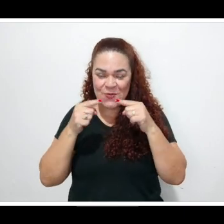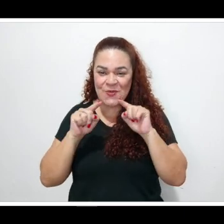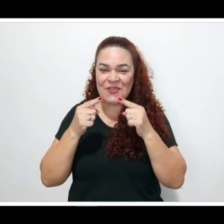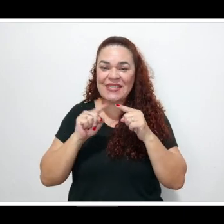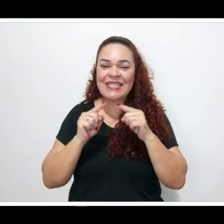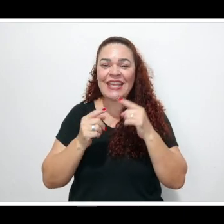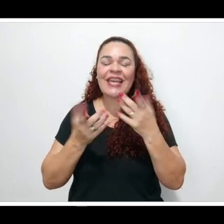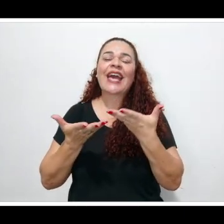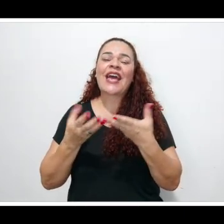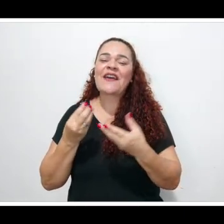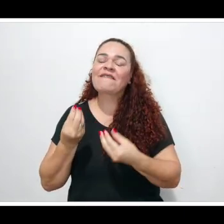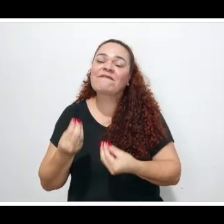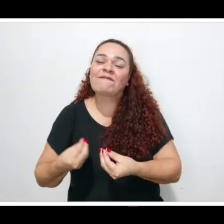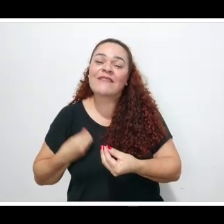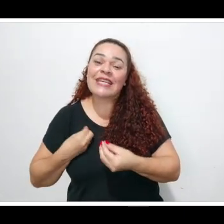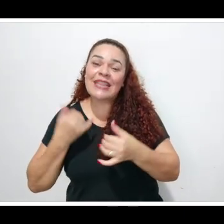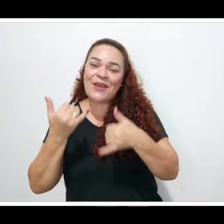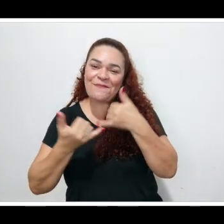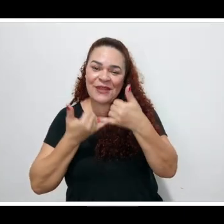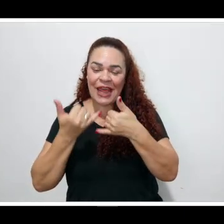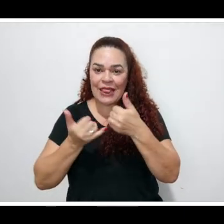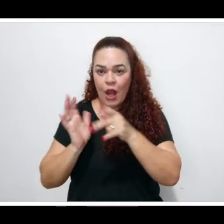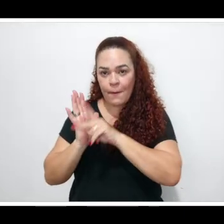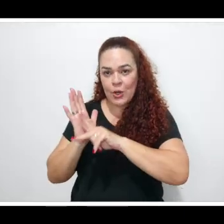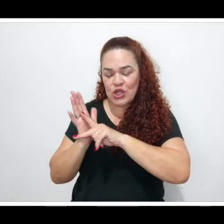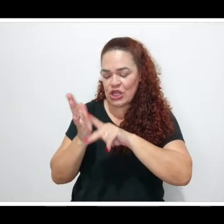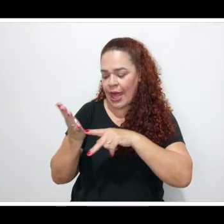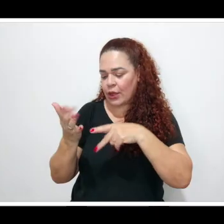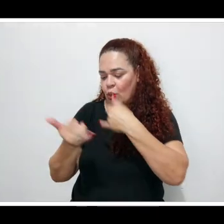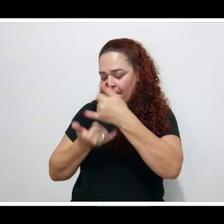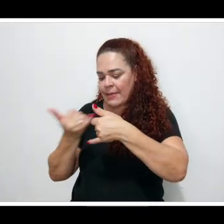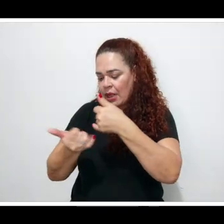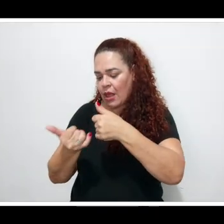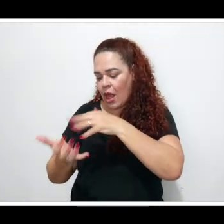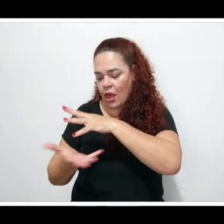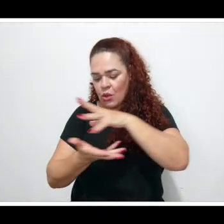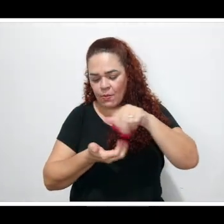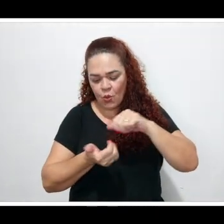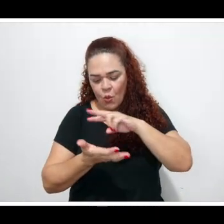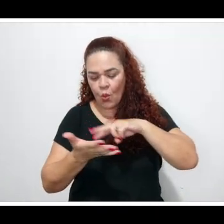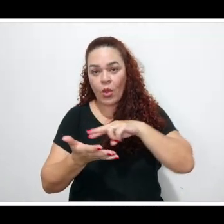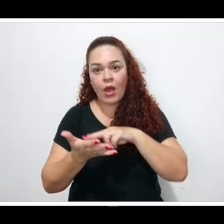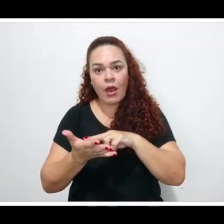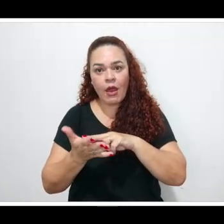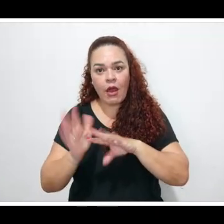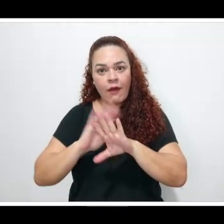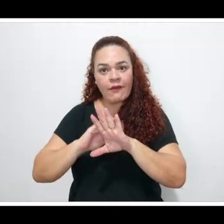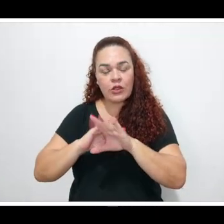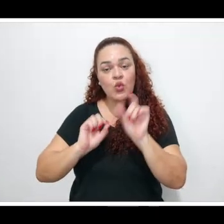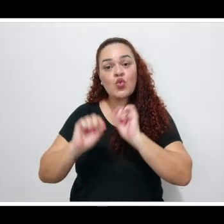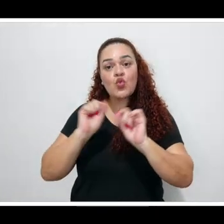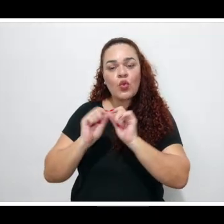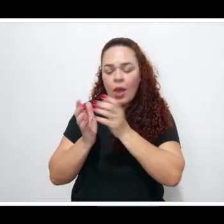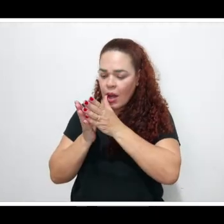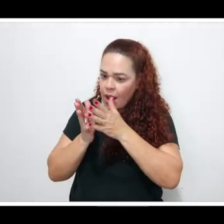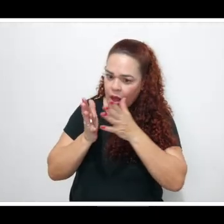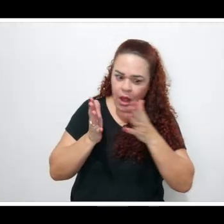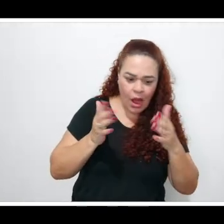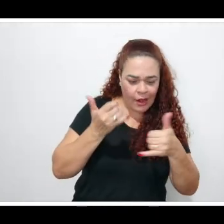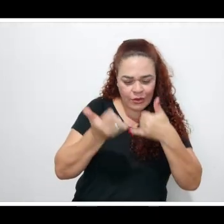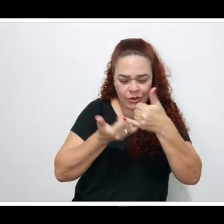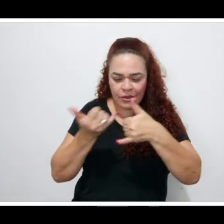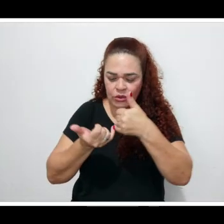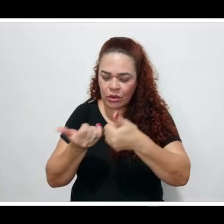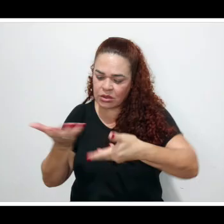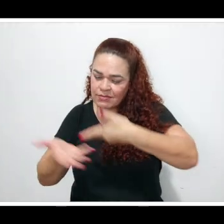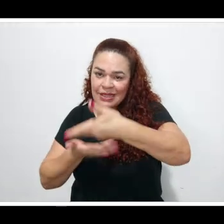com vida e muita brincadeira. O projeto Brincar de Ler o Mundo será realizado a partir dos eixos de interações e brincadeiras,